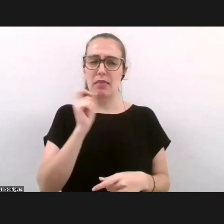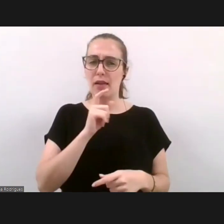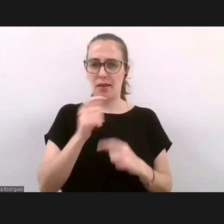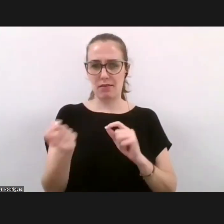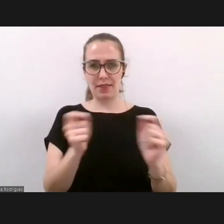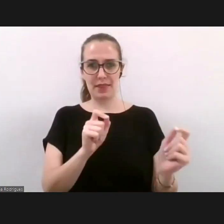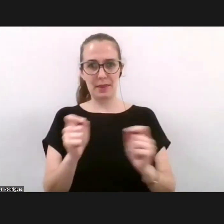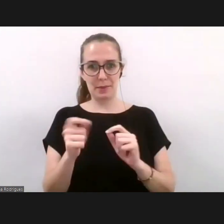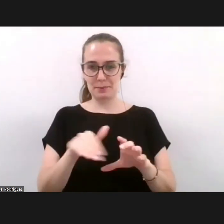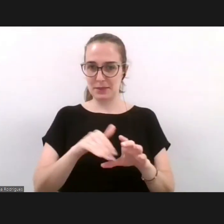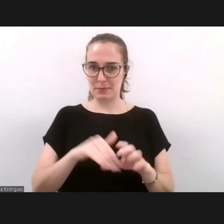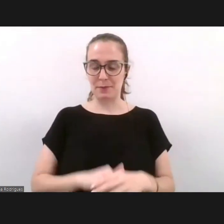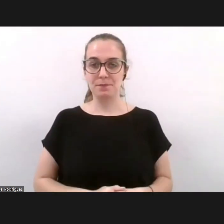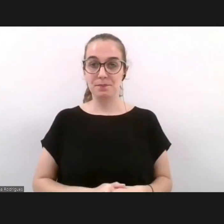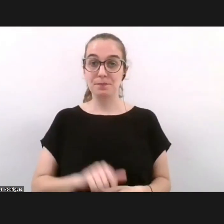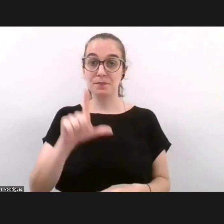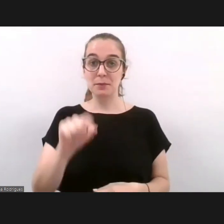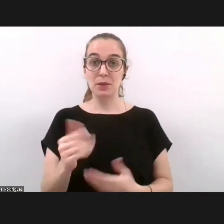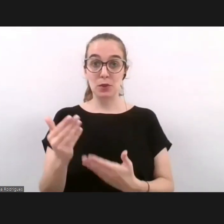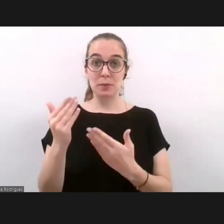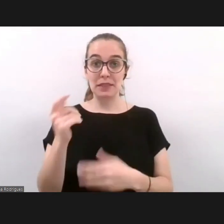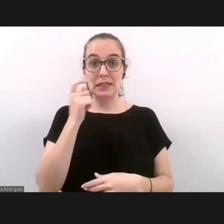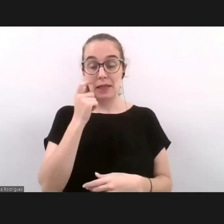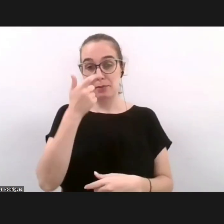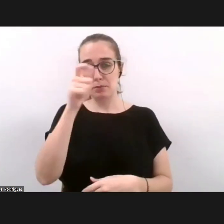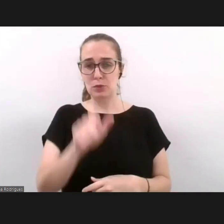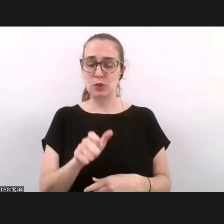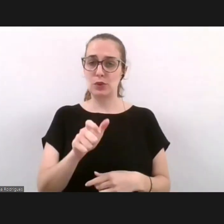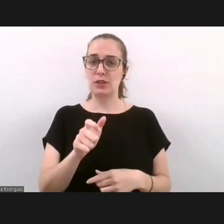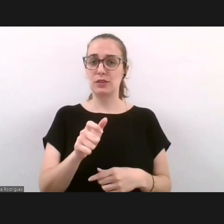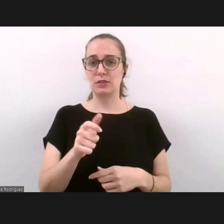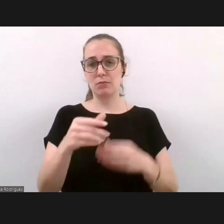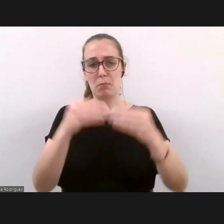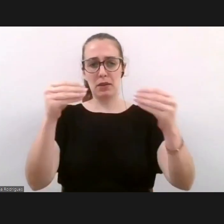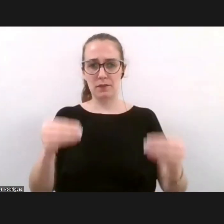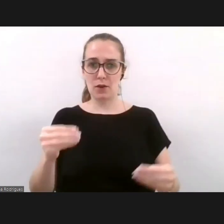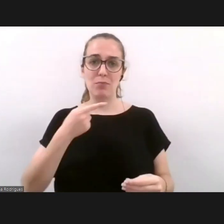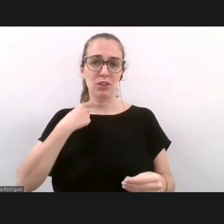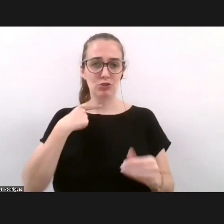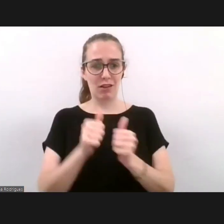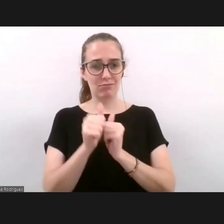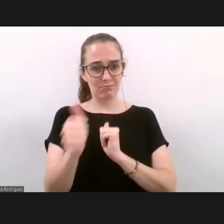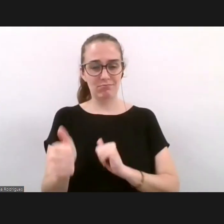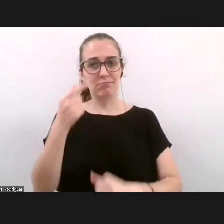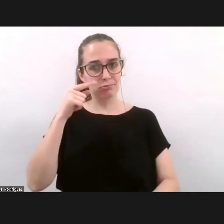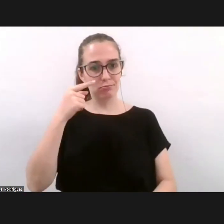debate. Também uma saudação a quem nos acompanha através das plataformas digitais.